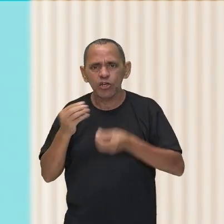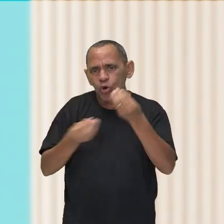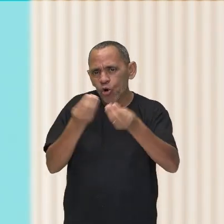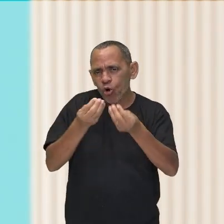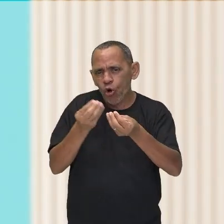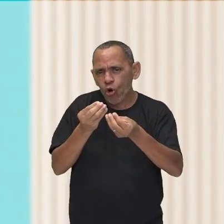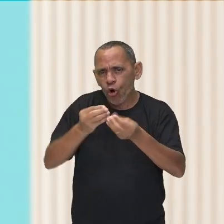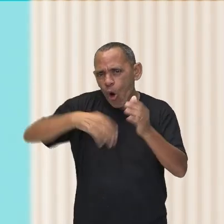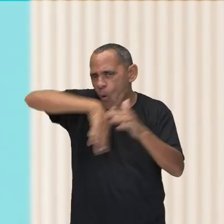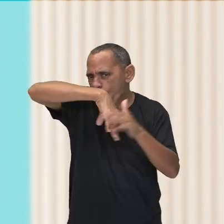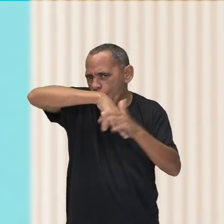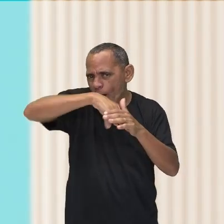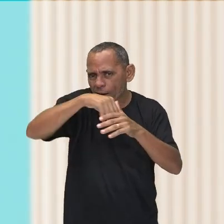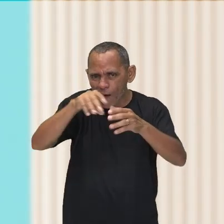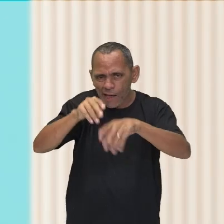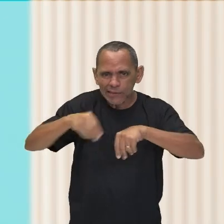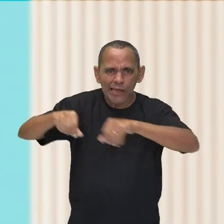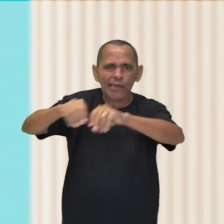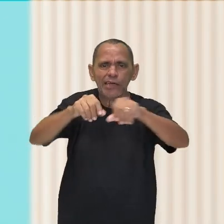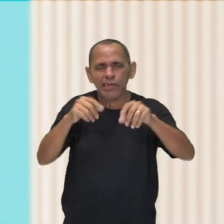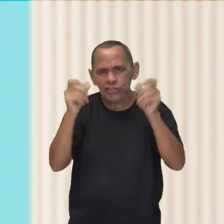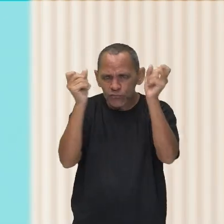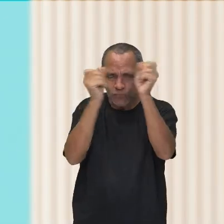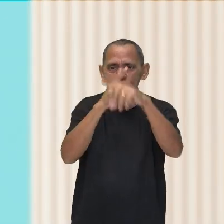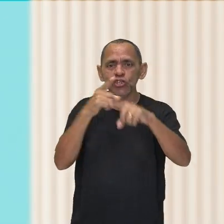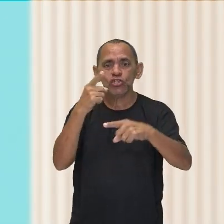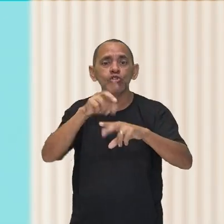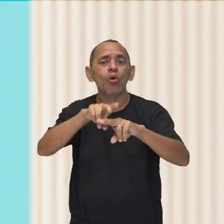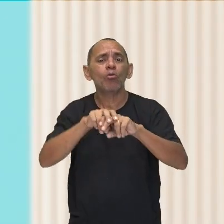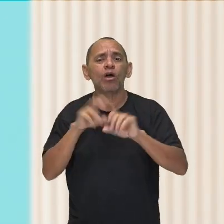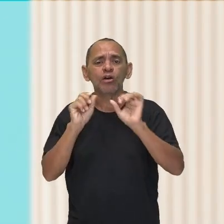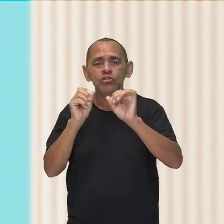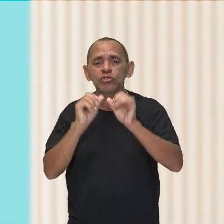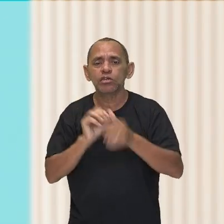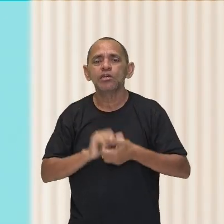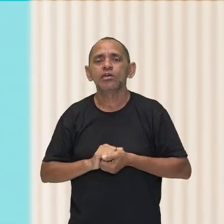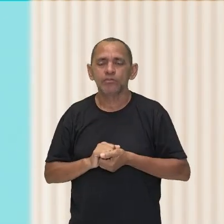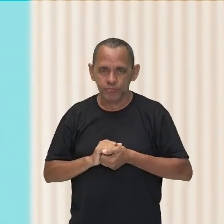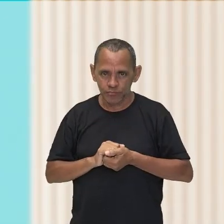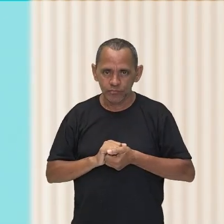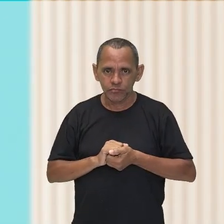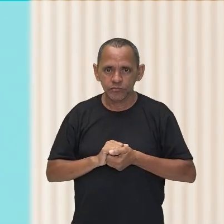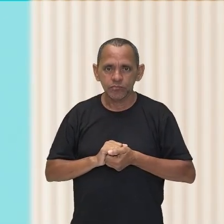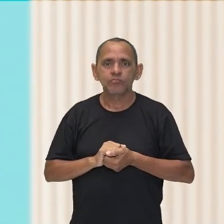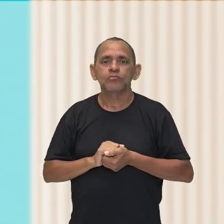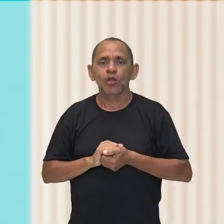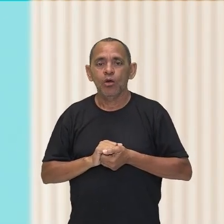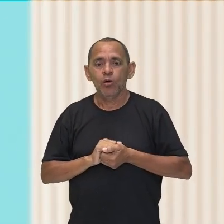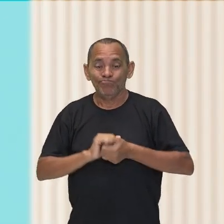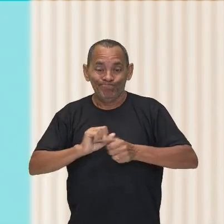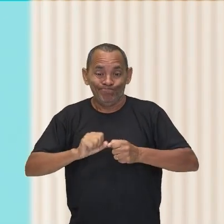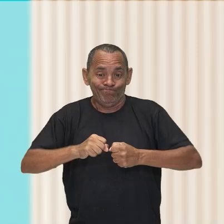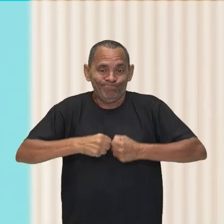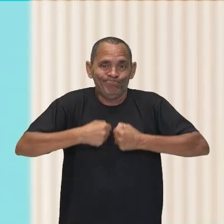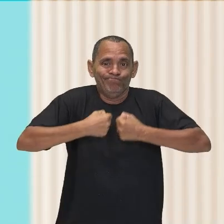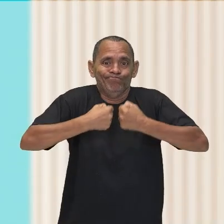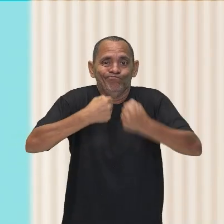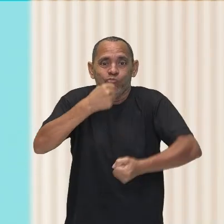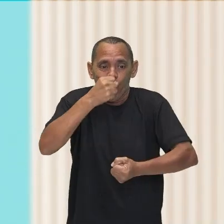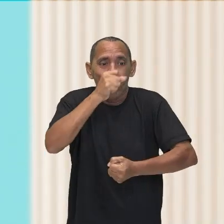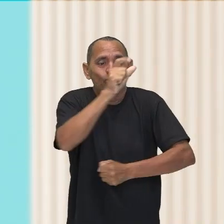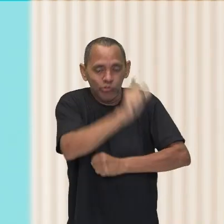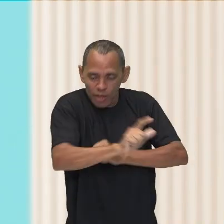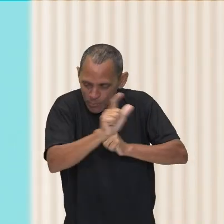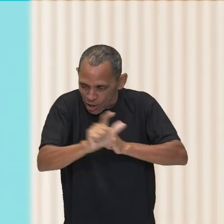A maleabilidade, da areia faz com que o esforço seja maior. Então, consequentemente, o tamanho